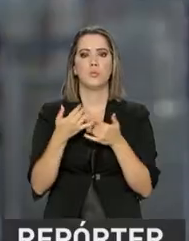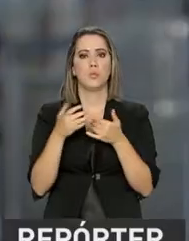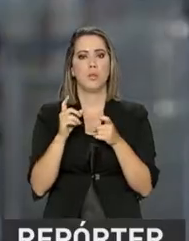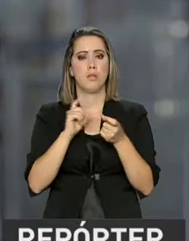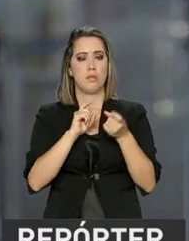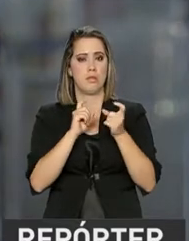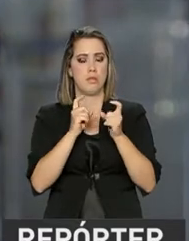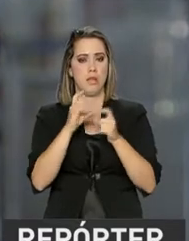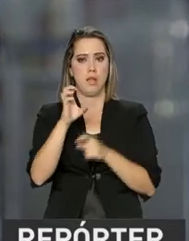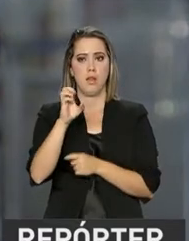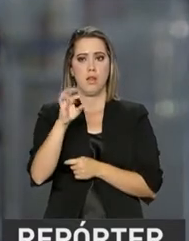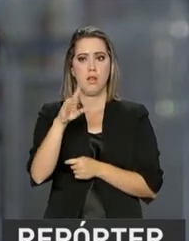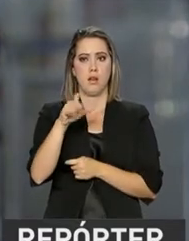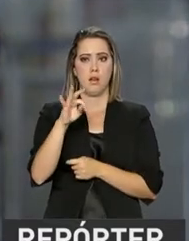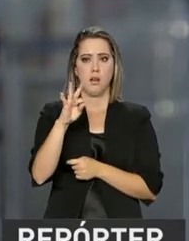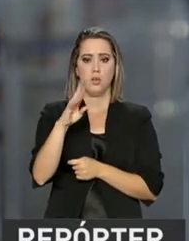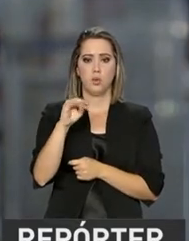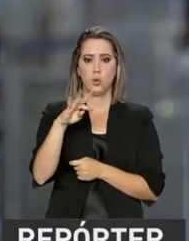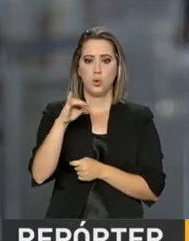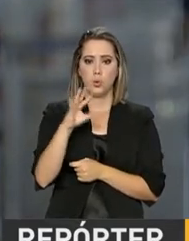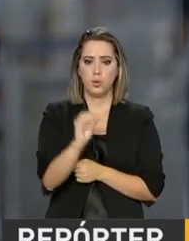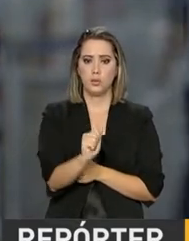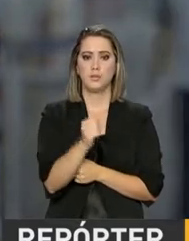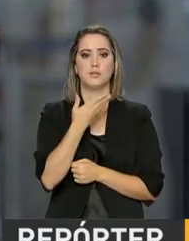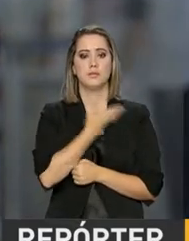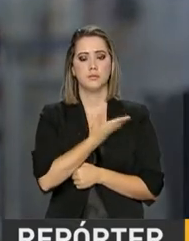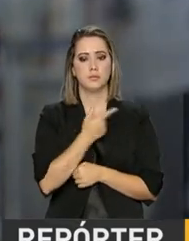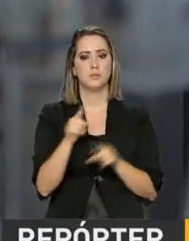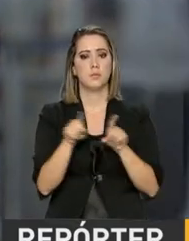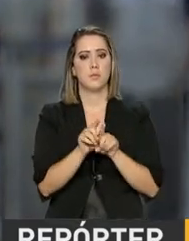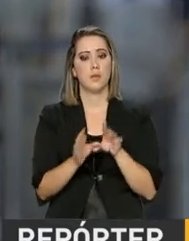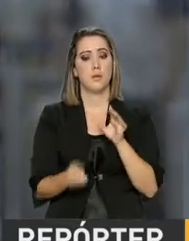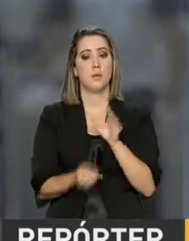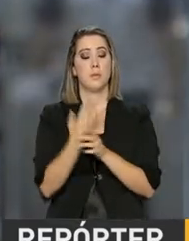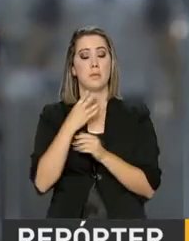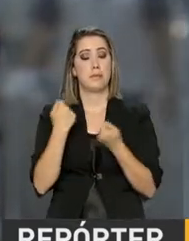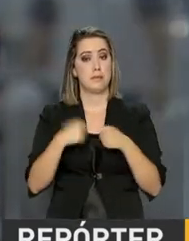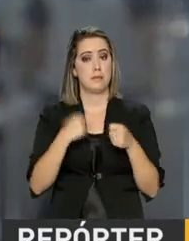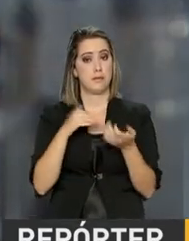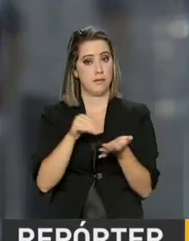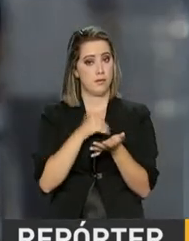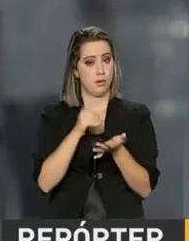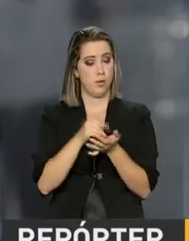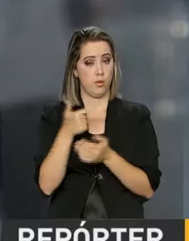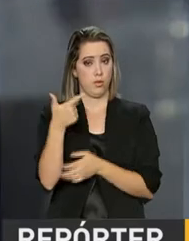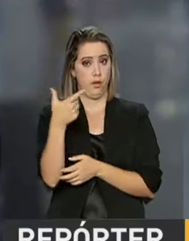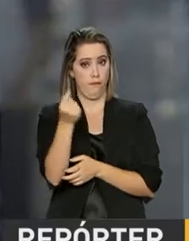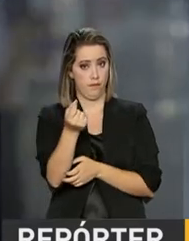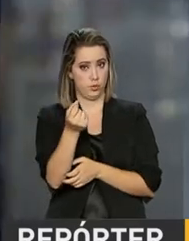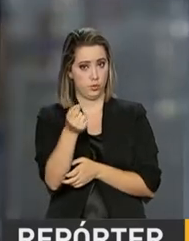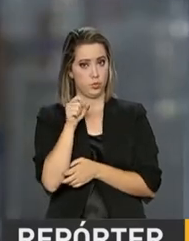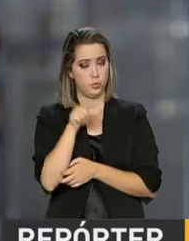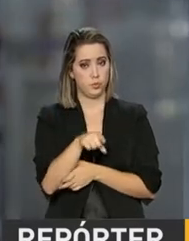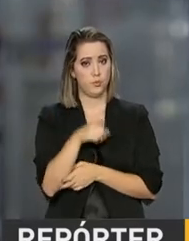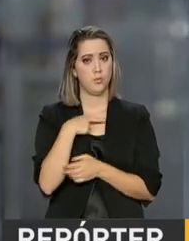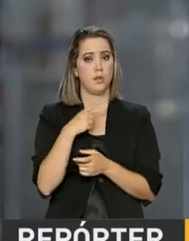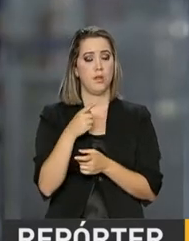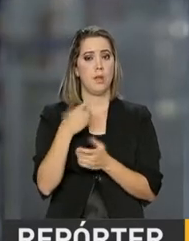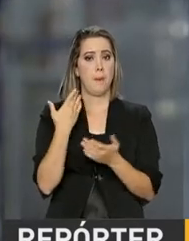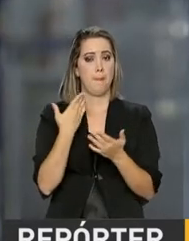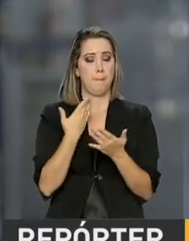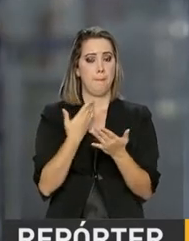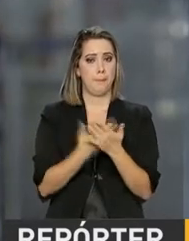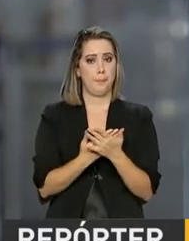eletrônica. As inscrições para a Olimpíada Brasileira de Robótica devem ser feitas até o próximo dia 20. Na modalidade